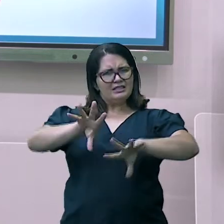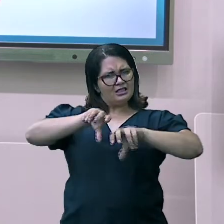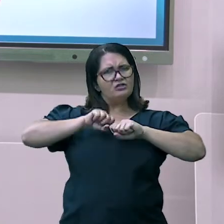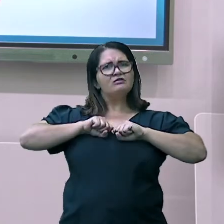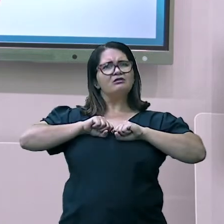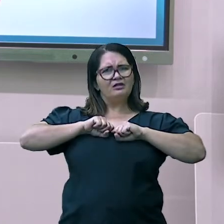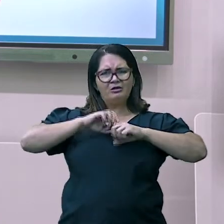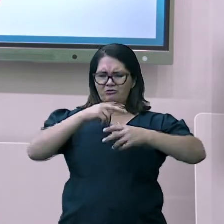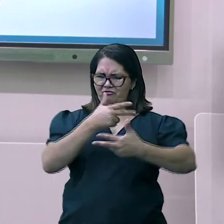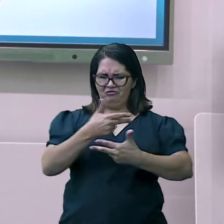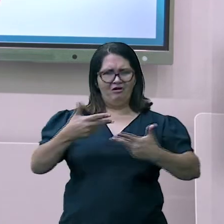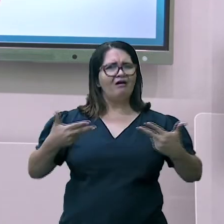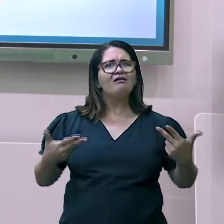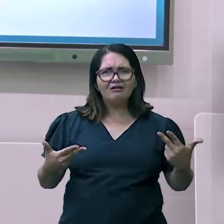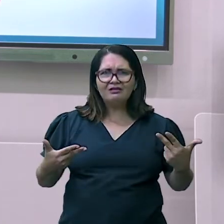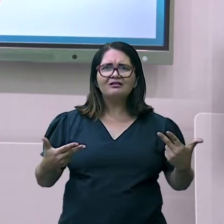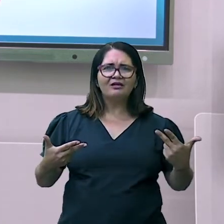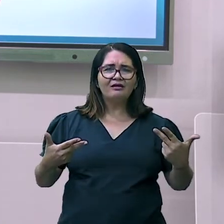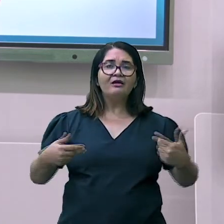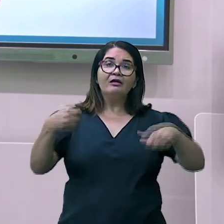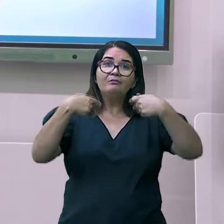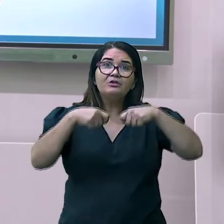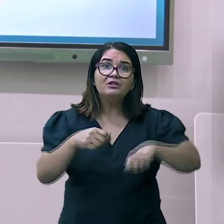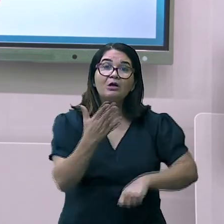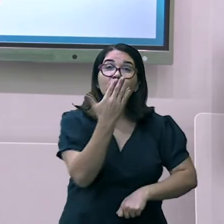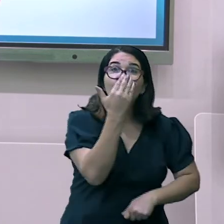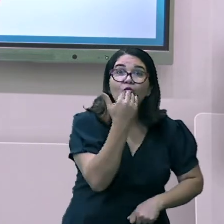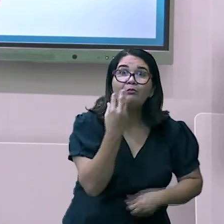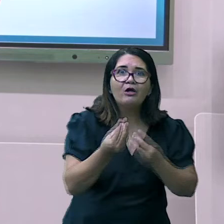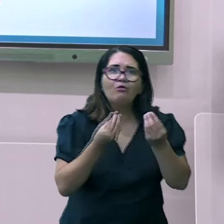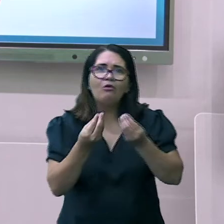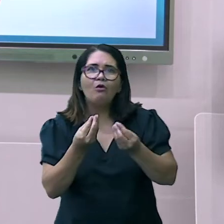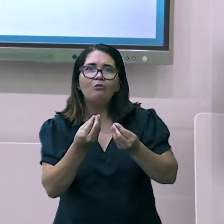né? Porque a gente se alimenta de peixes, aves,